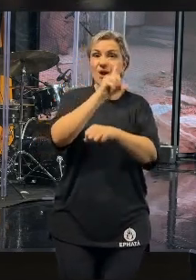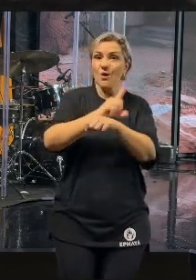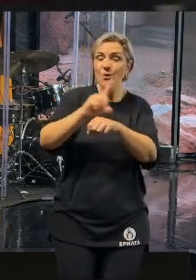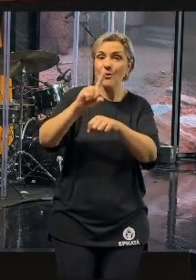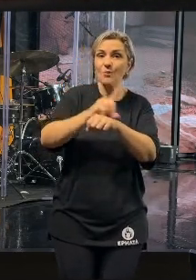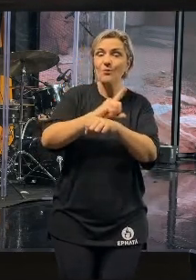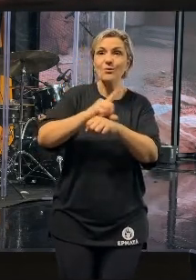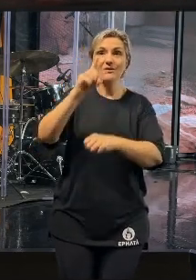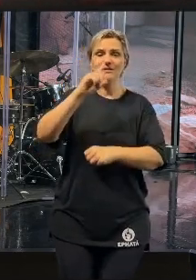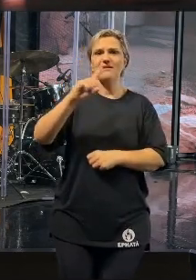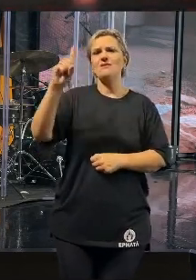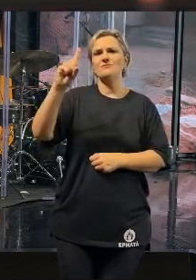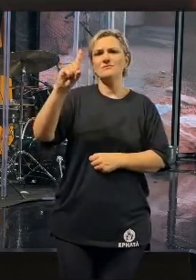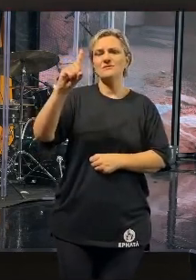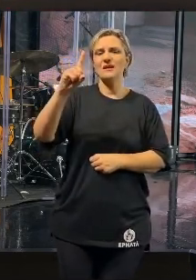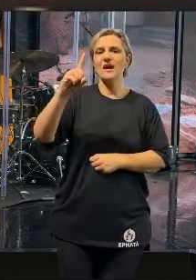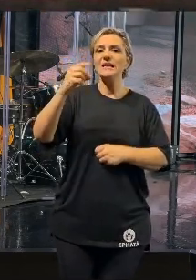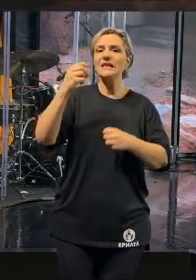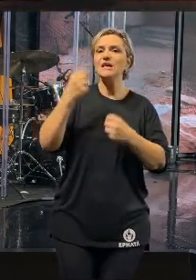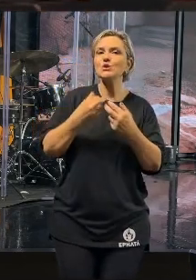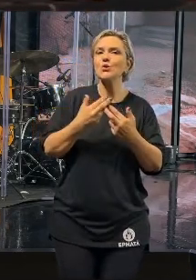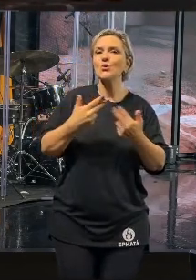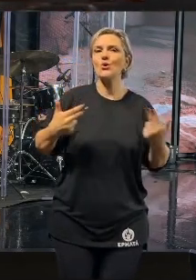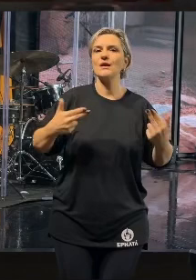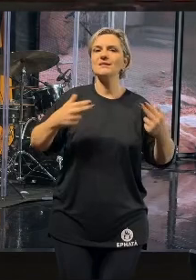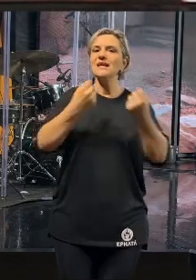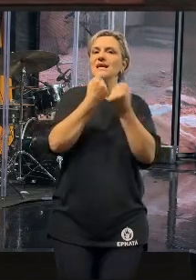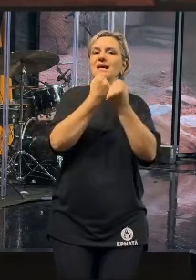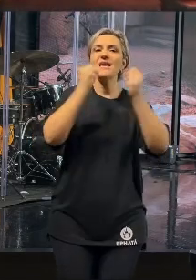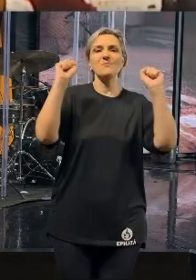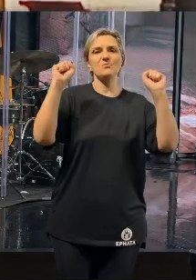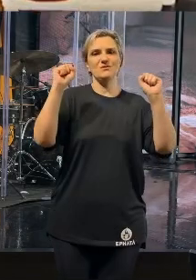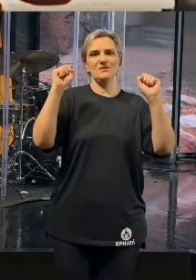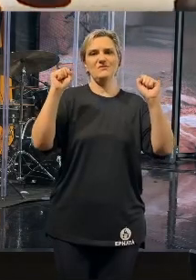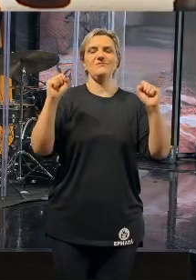o Deus das coisas